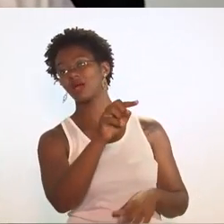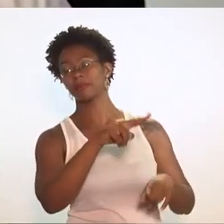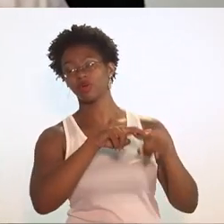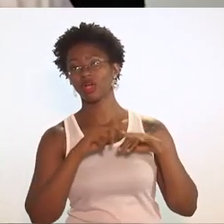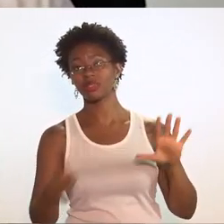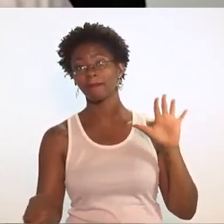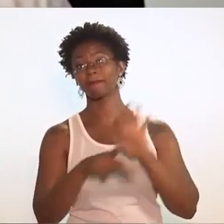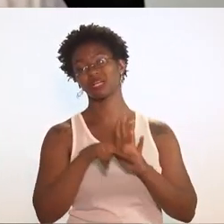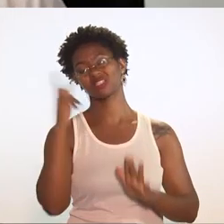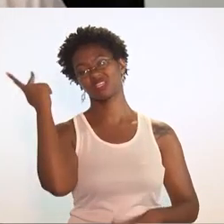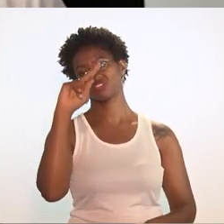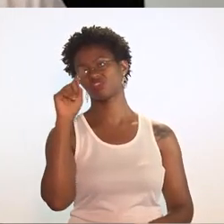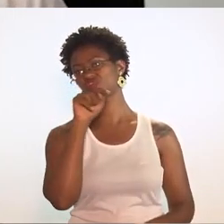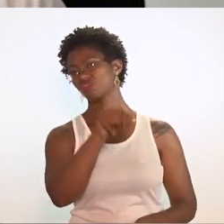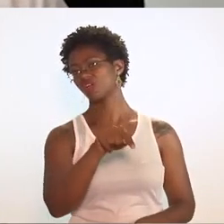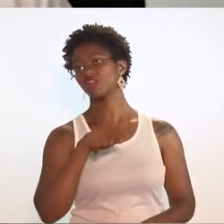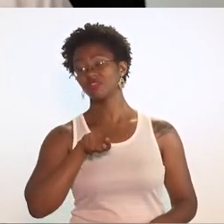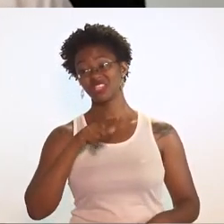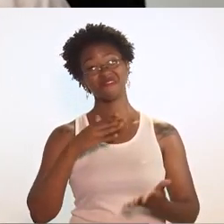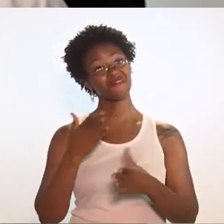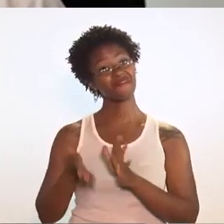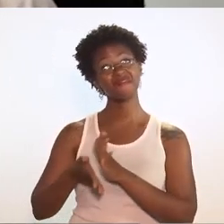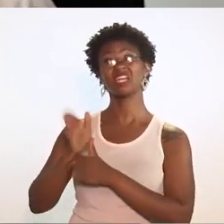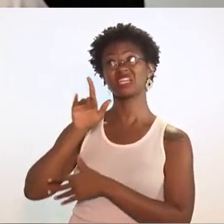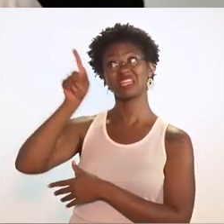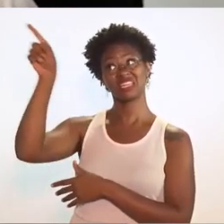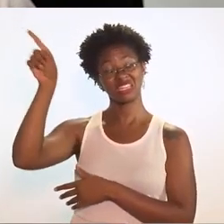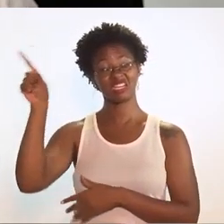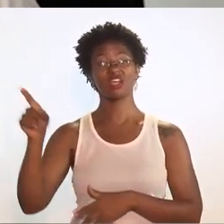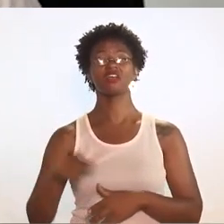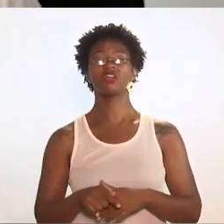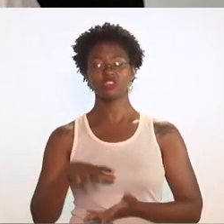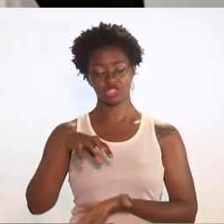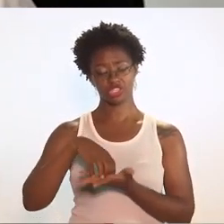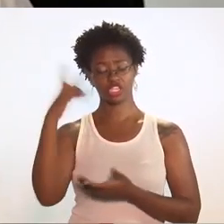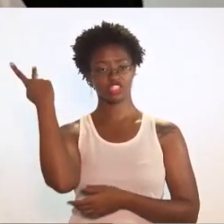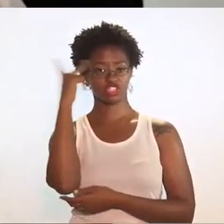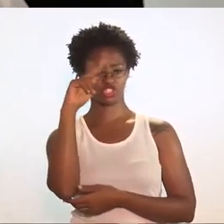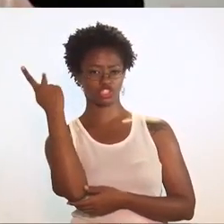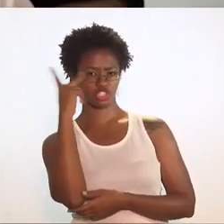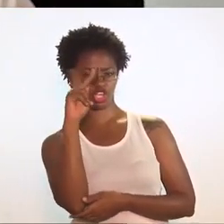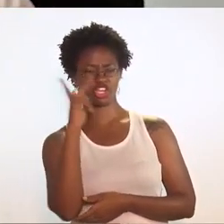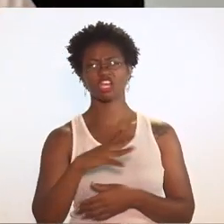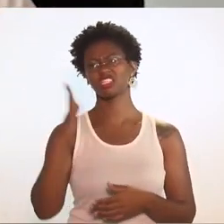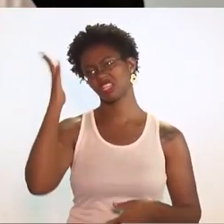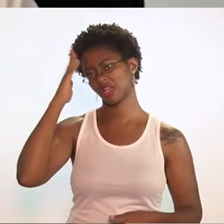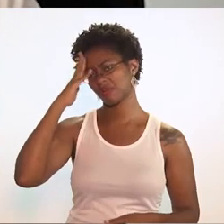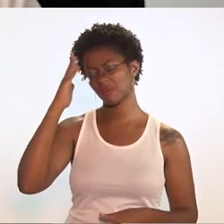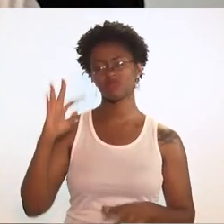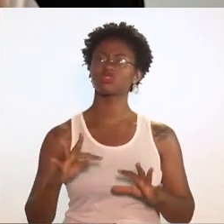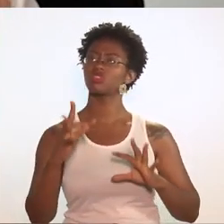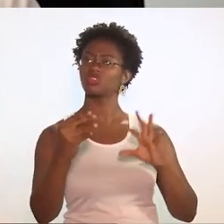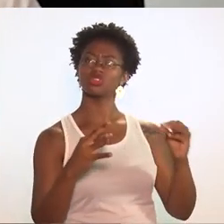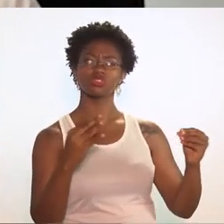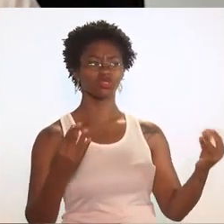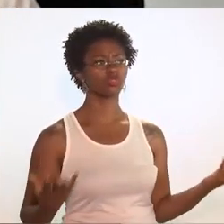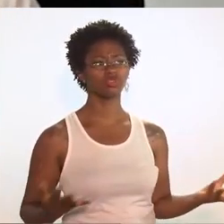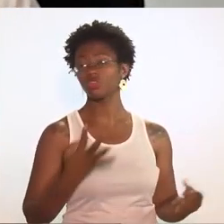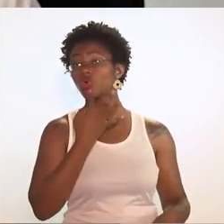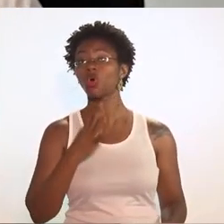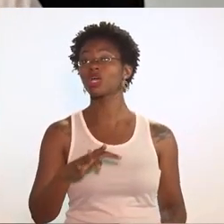defendo o Olodum, porque as pessoas precisam sair do seu quadradinho e conhecer outras coisas, ver o que